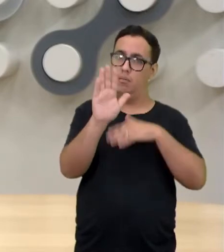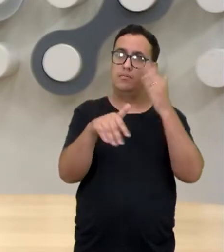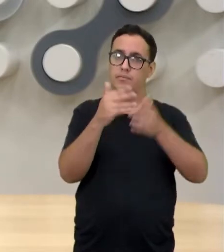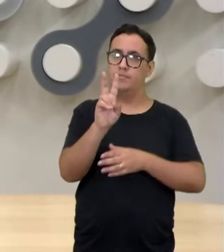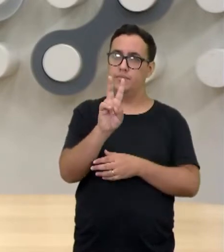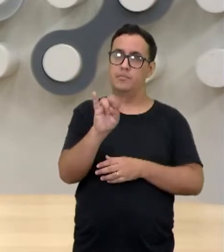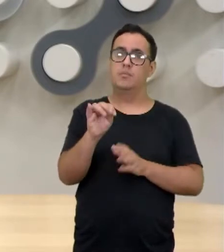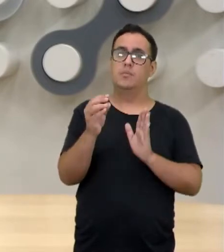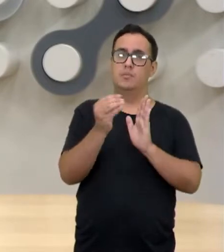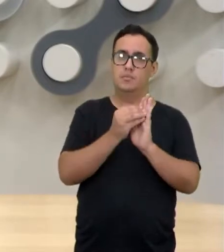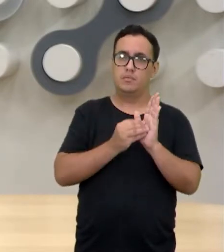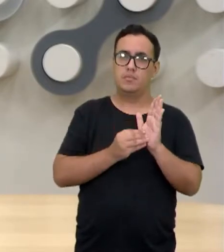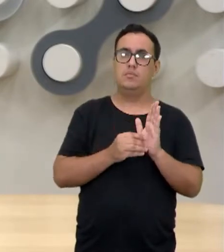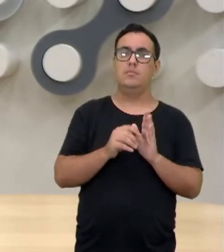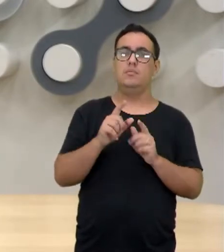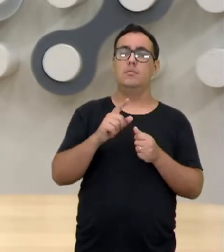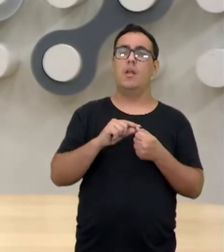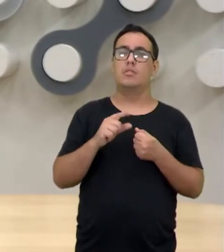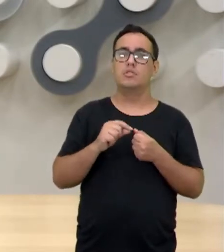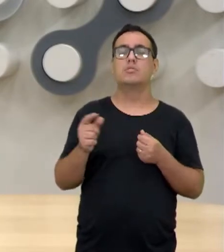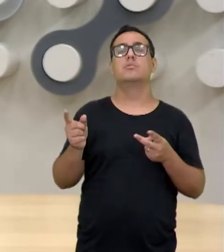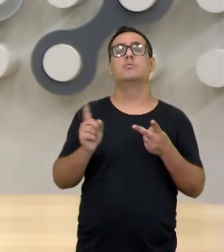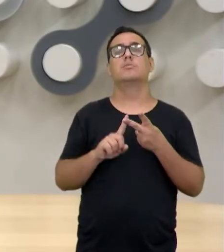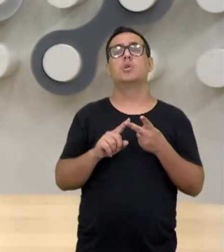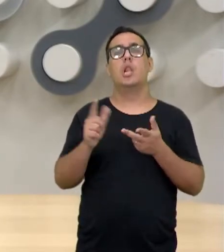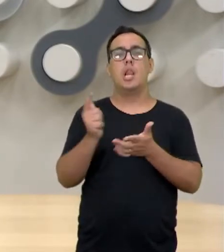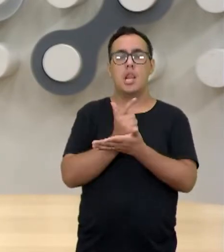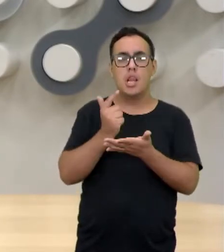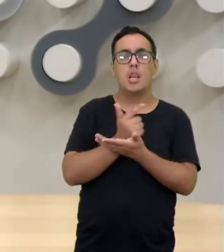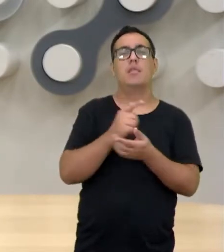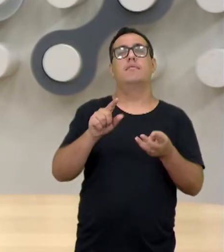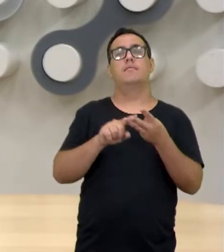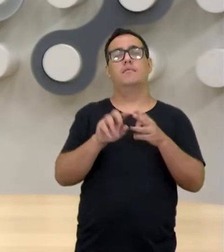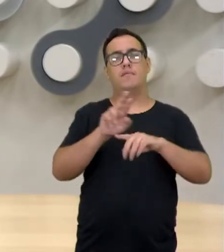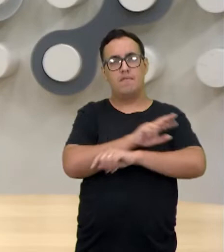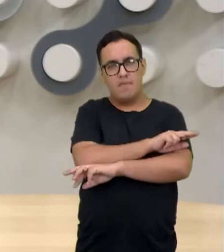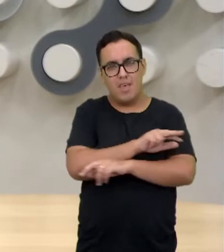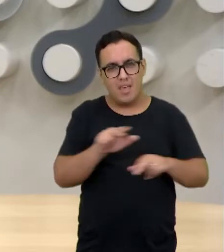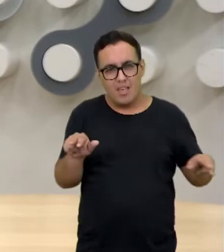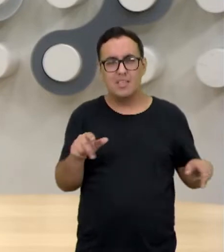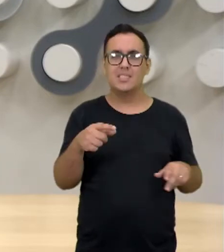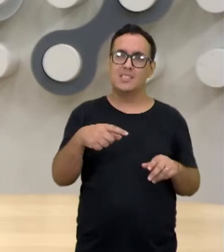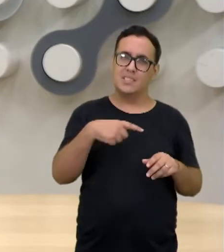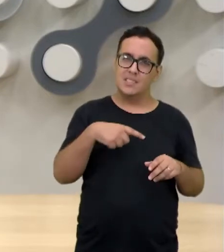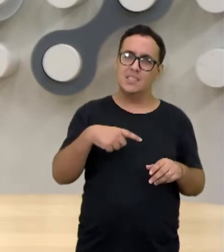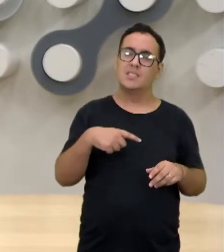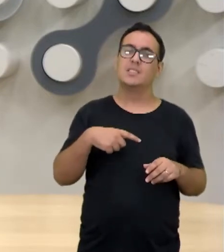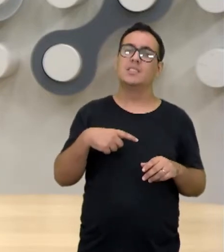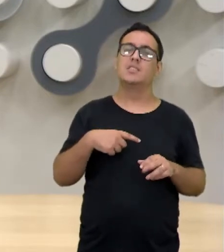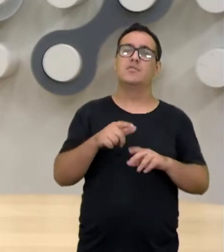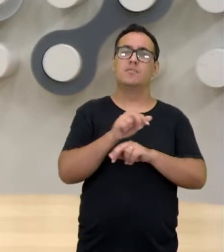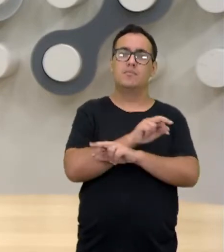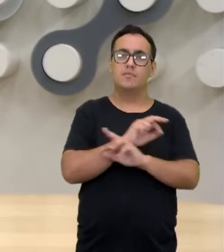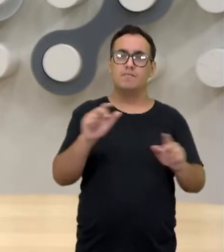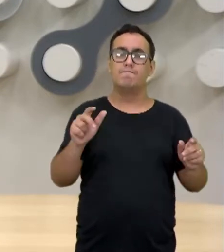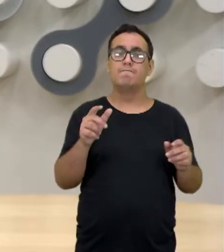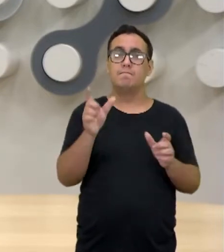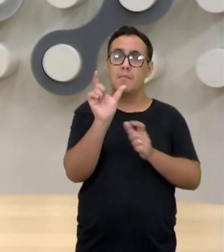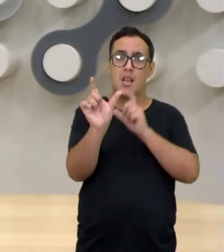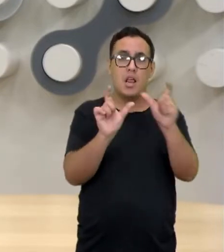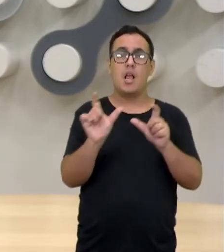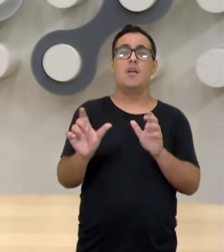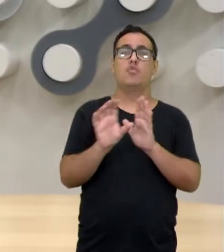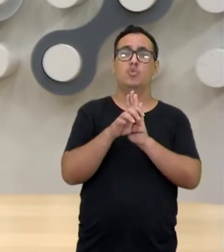nos artigos, nos livros que vocês forem ter contato, aparecerão palavras e conceitos, termos que vocês